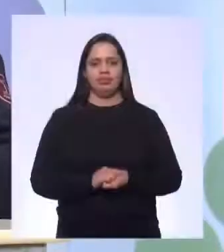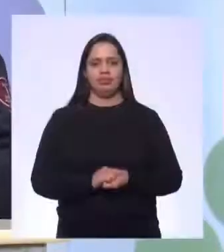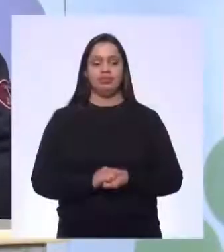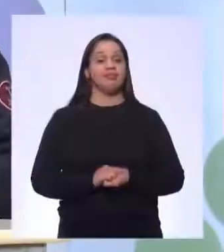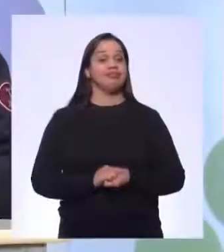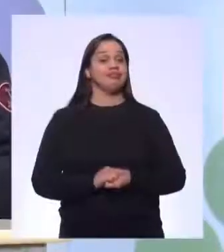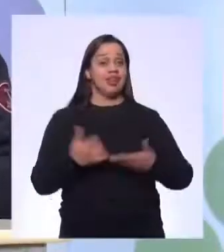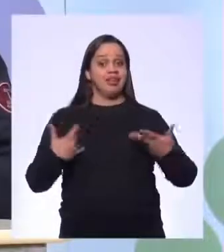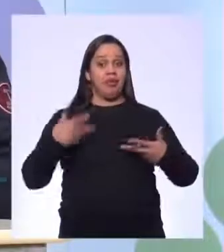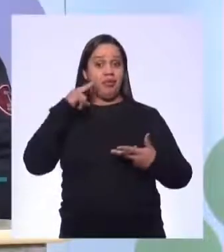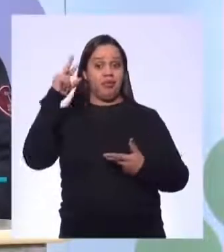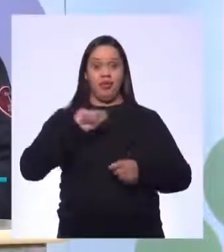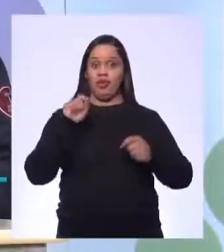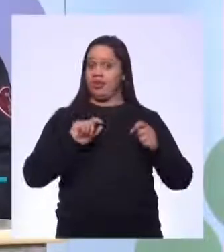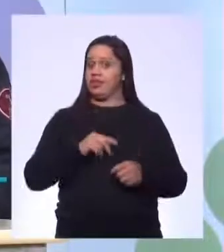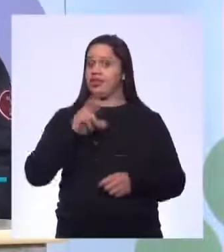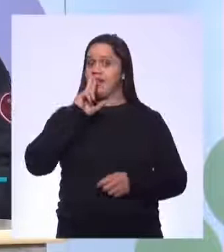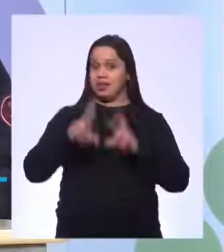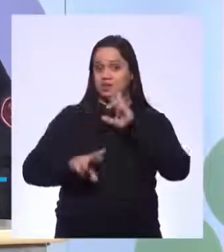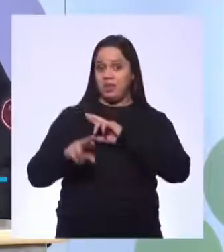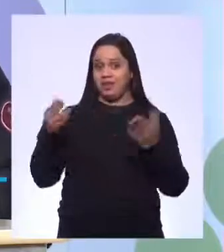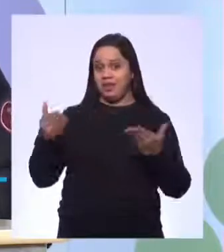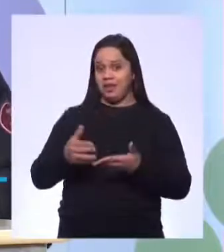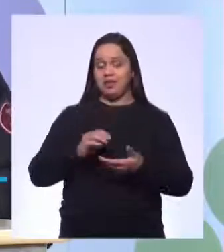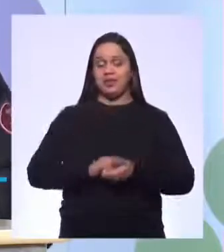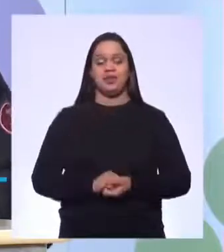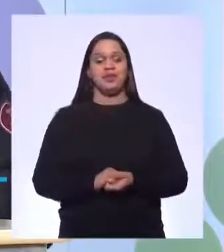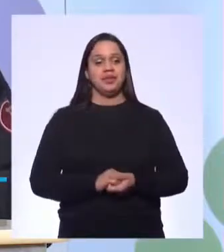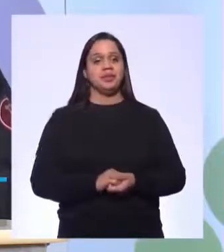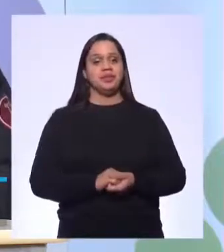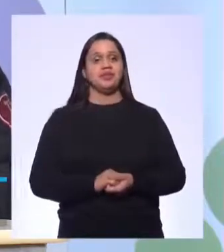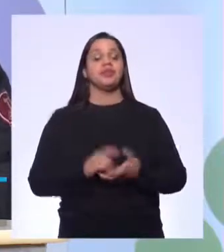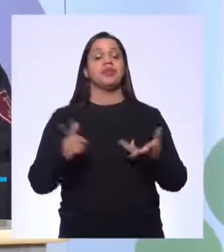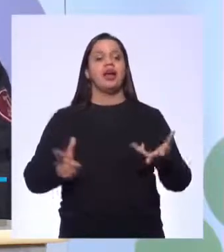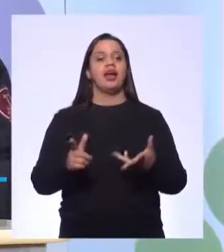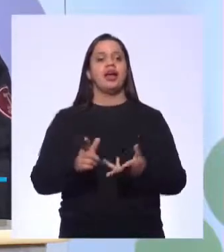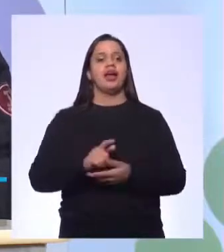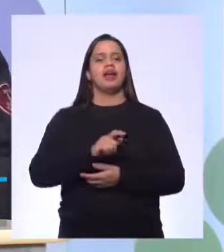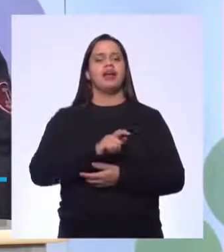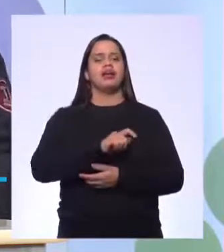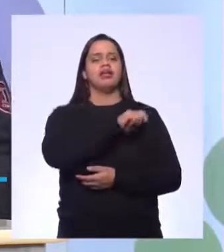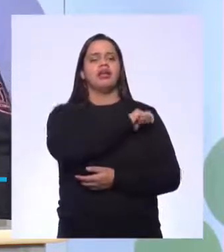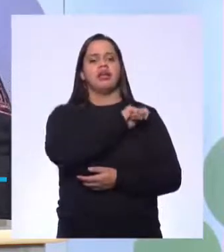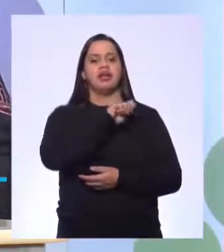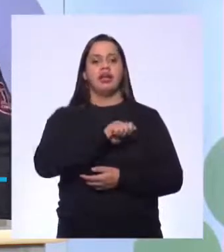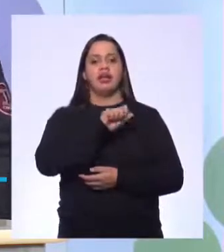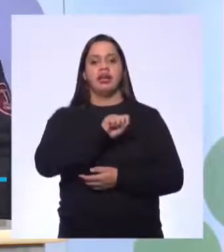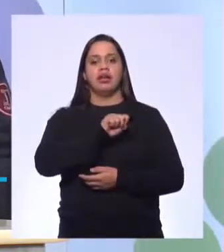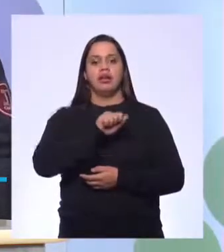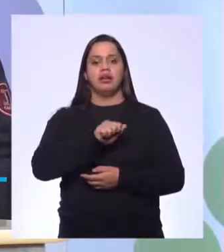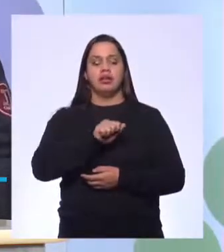Vamos lá? Vamos ver o que vocês estão respondendo? A Azaf diz assim,